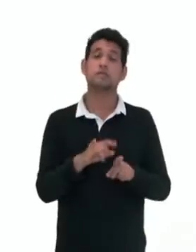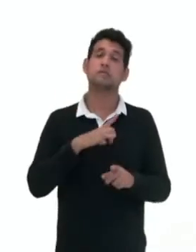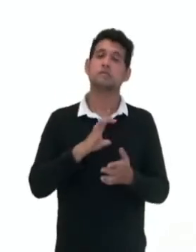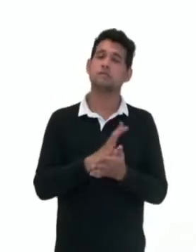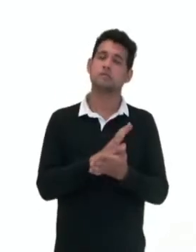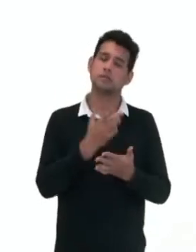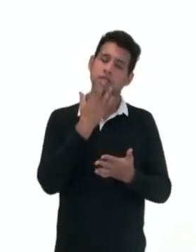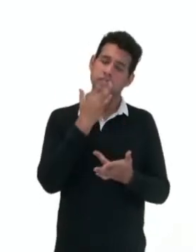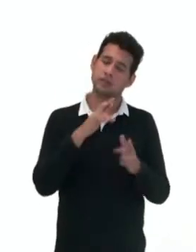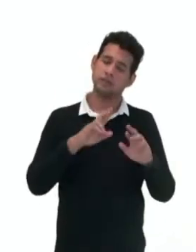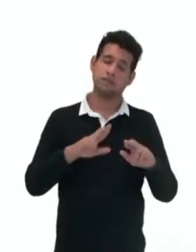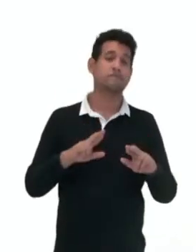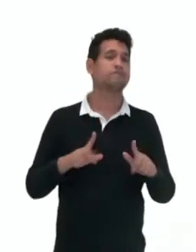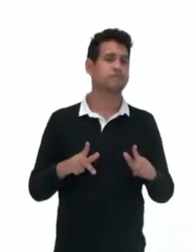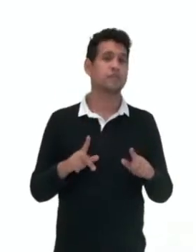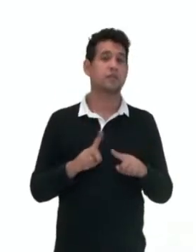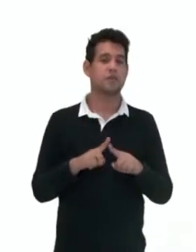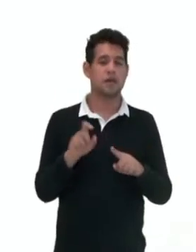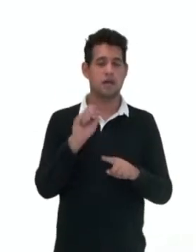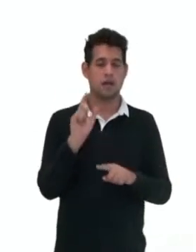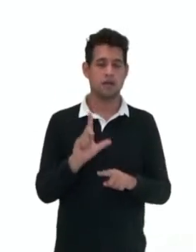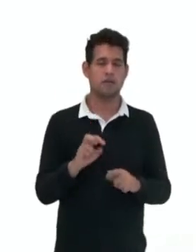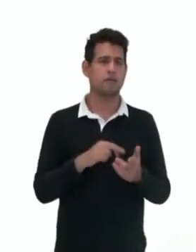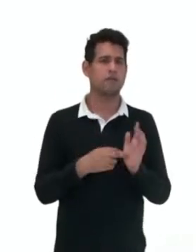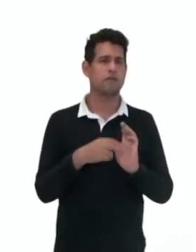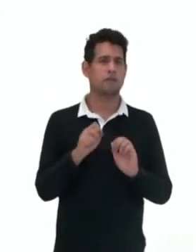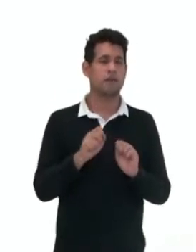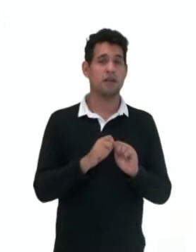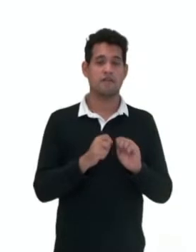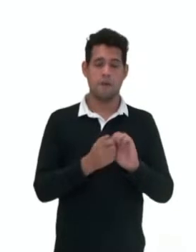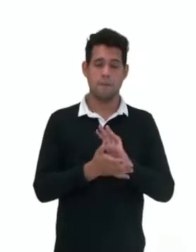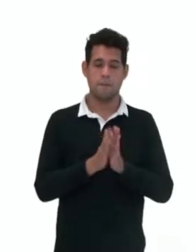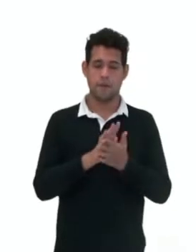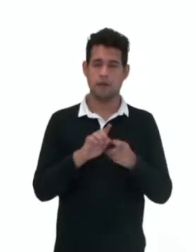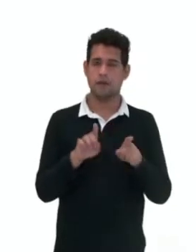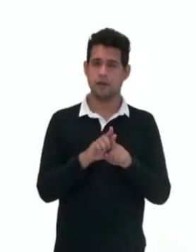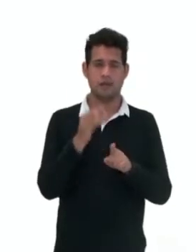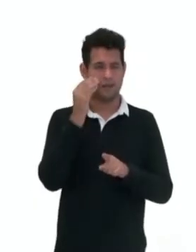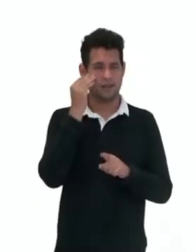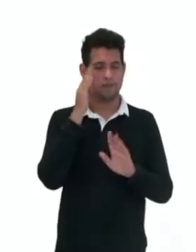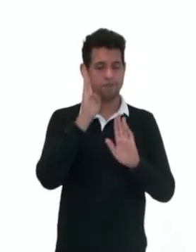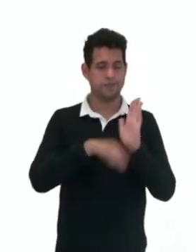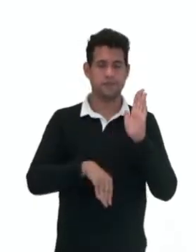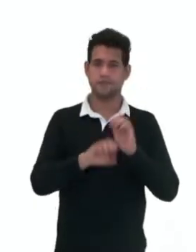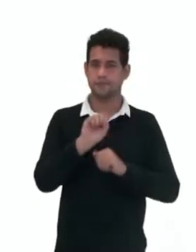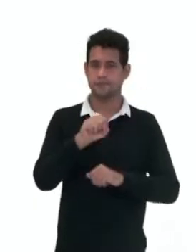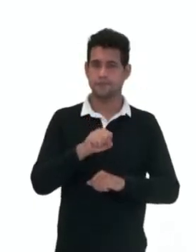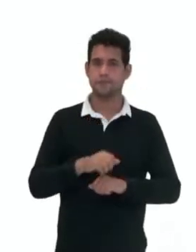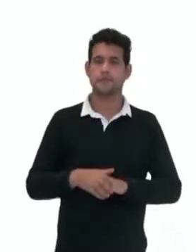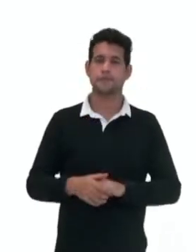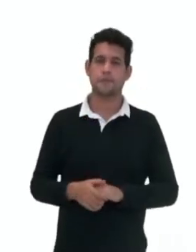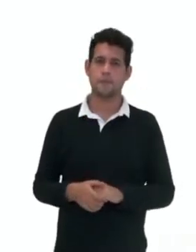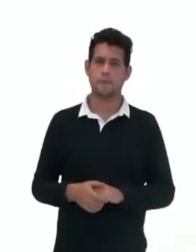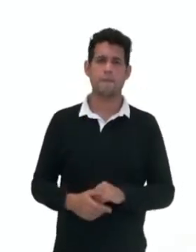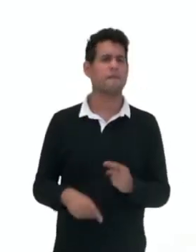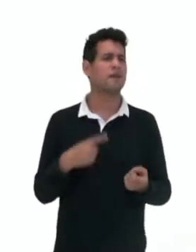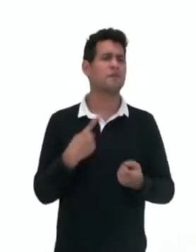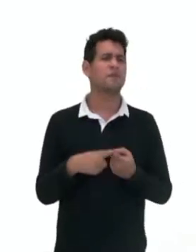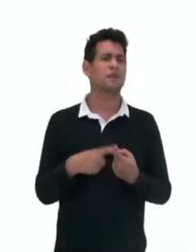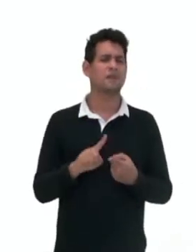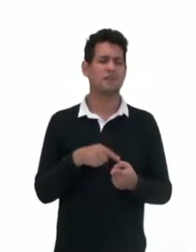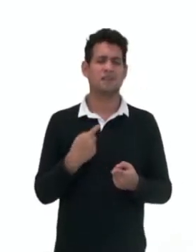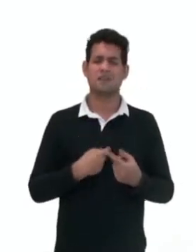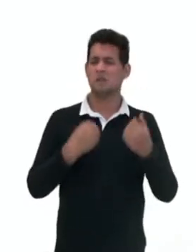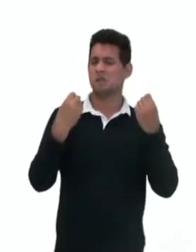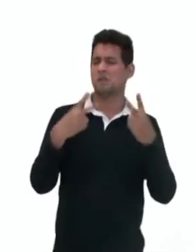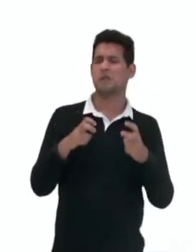outras cores não ia acontecer nada, mas nesse azulzinho ele vai inativar e vai tentar eliminar. Por que a gente está falando sobre